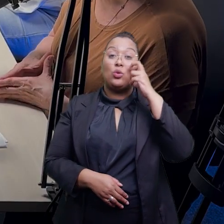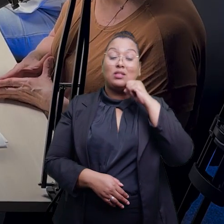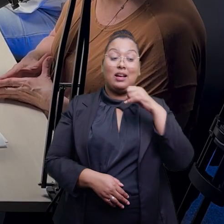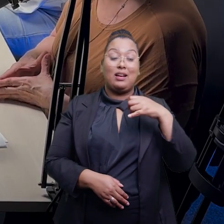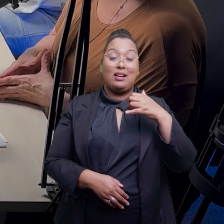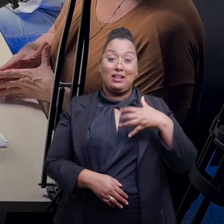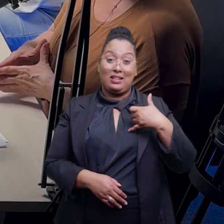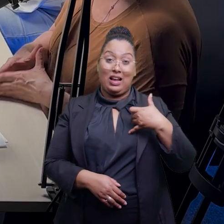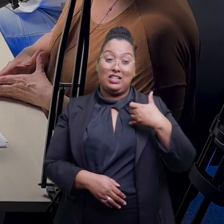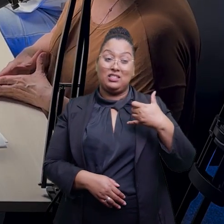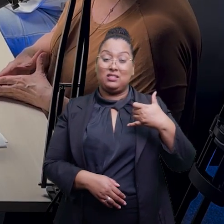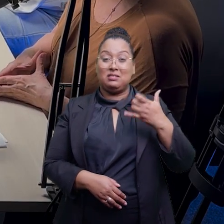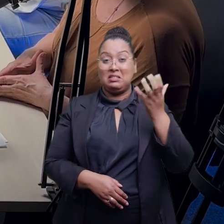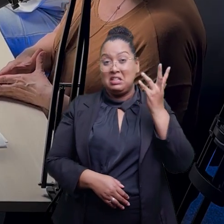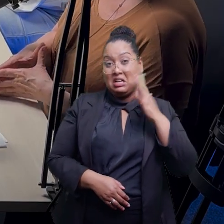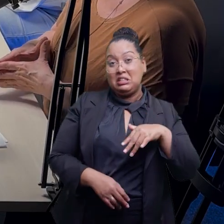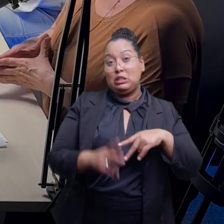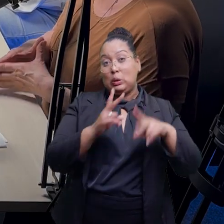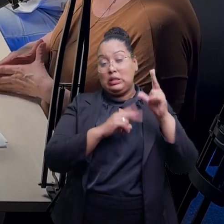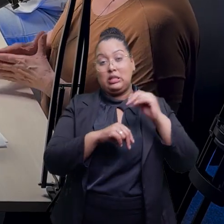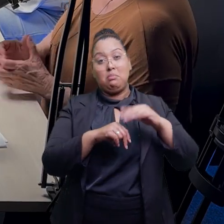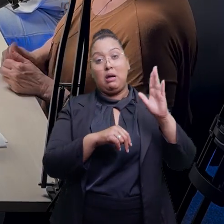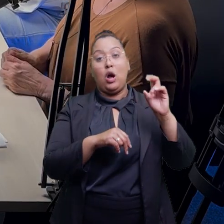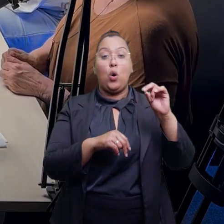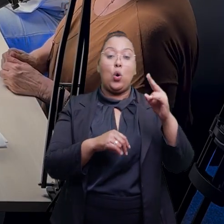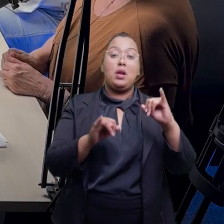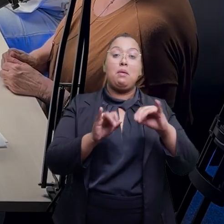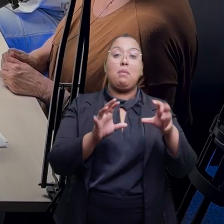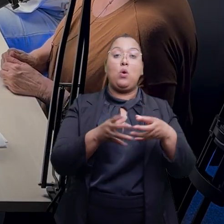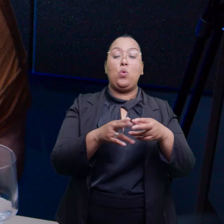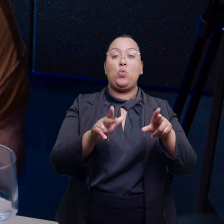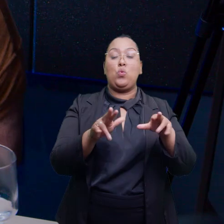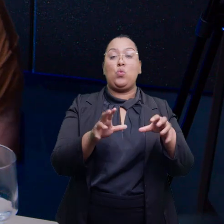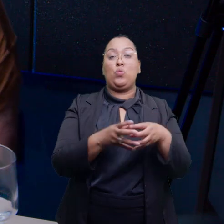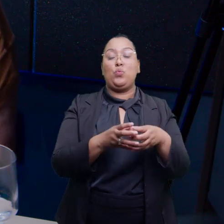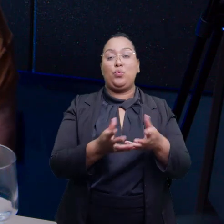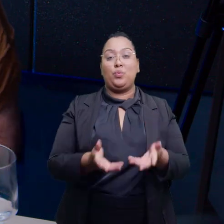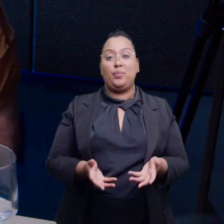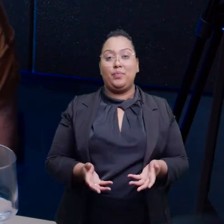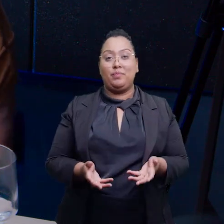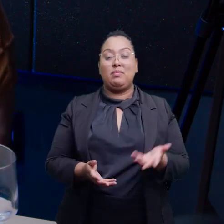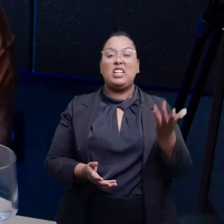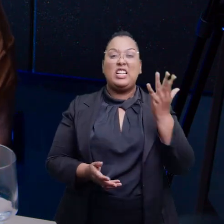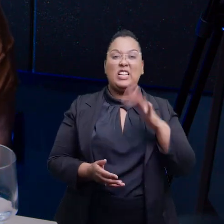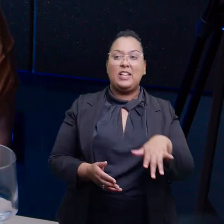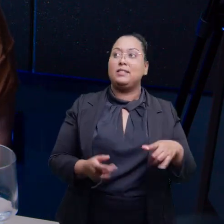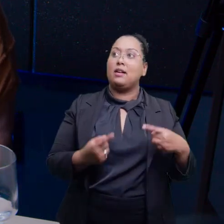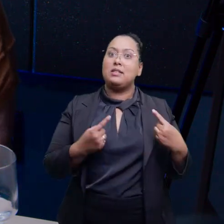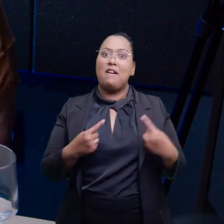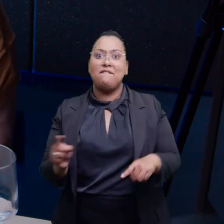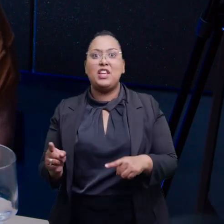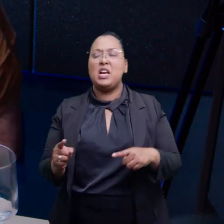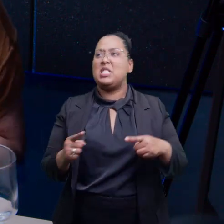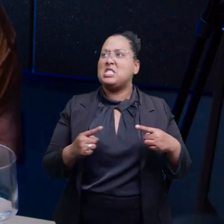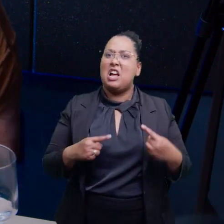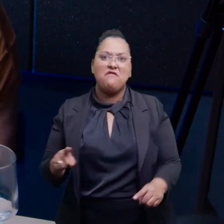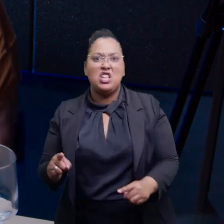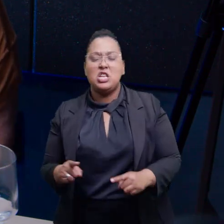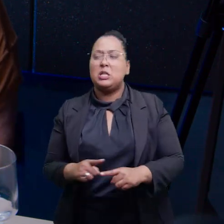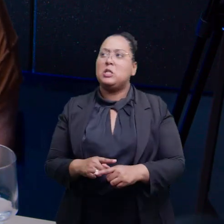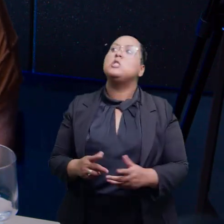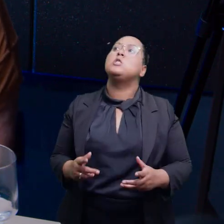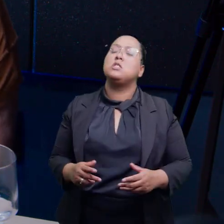com mais idade, um adolescente, um grupo de irmãos. Criança desafiadora.